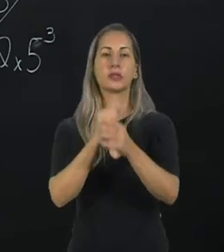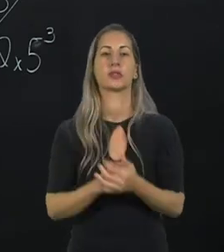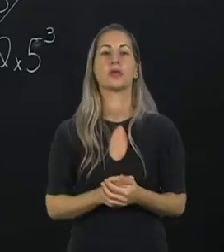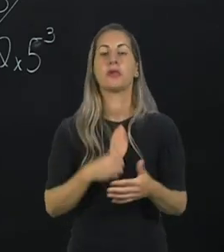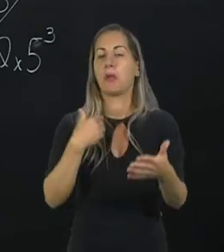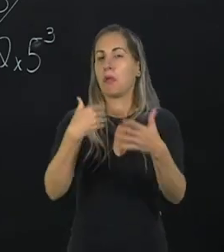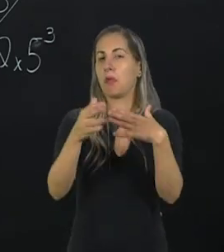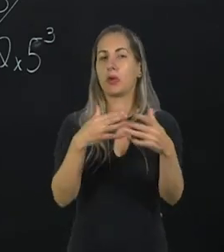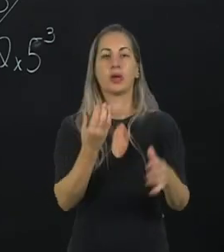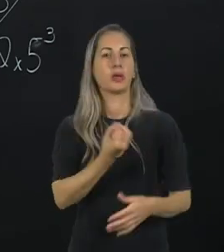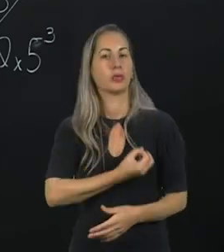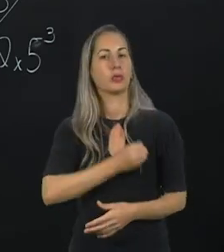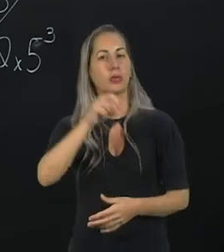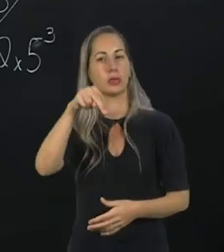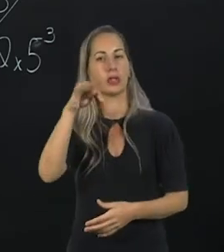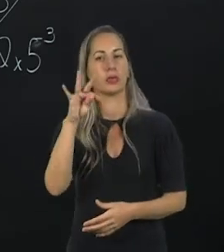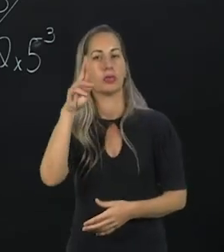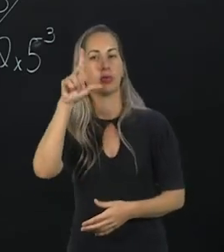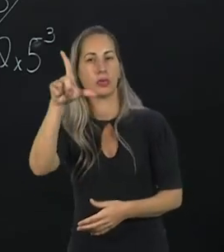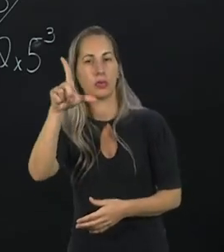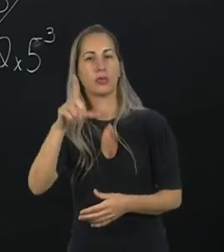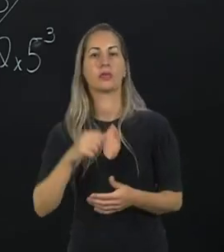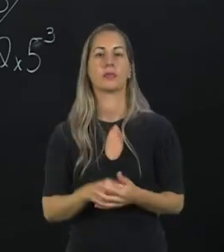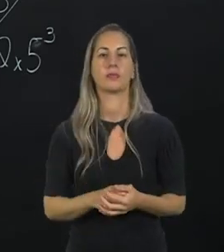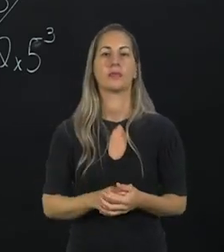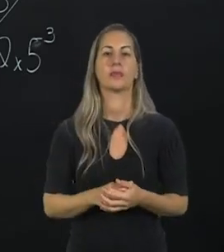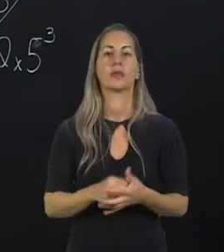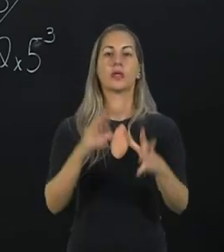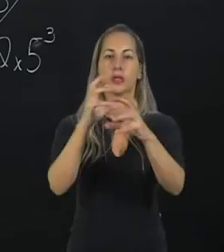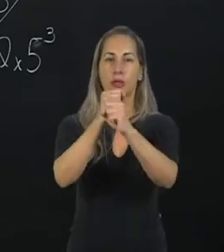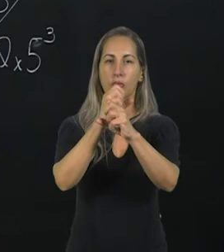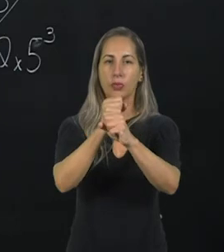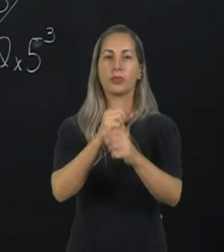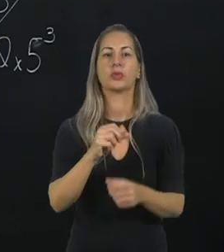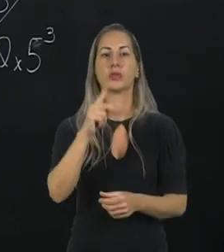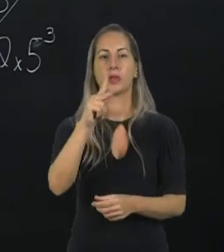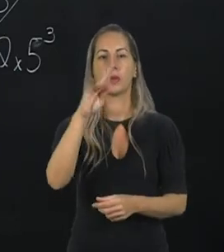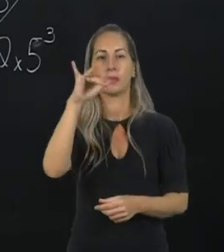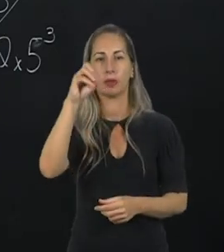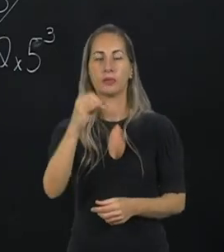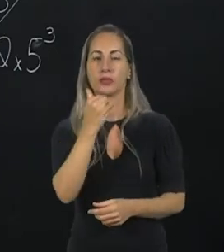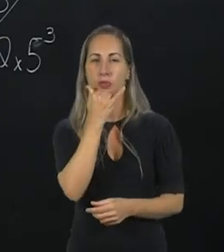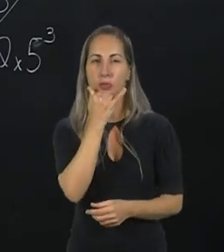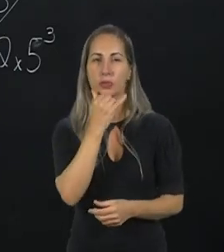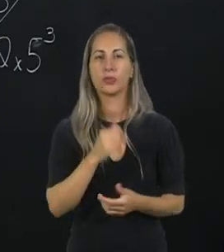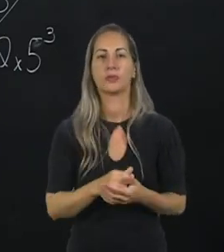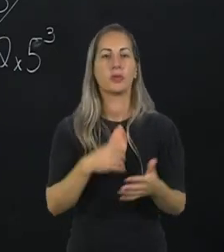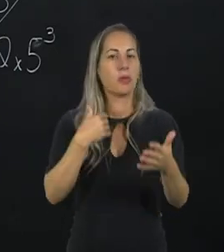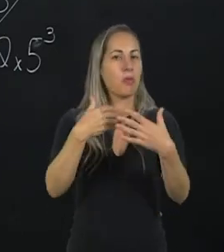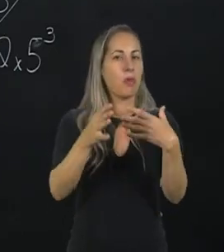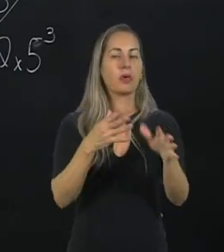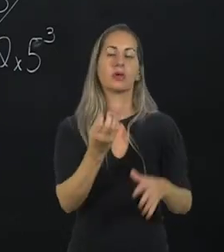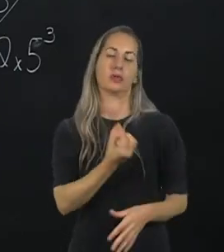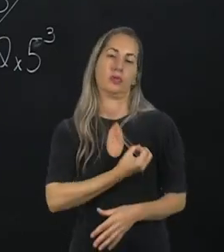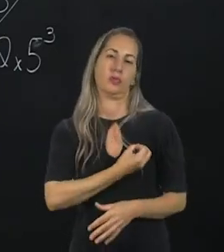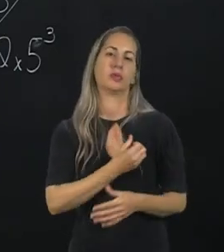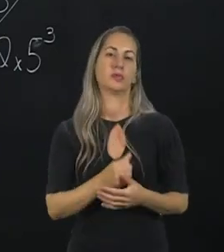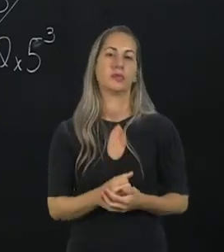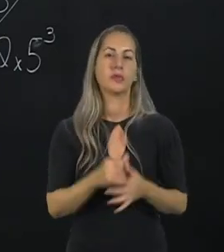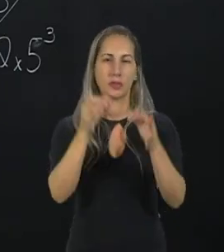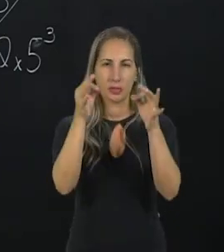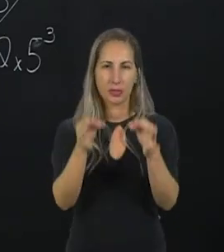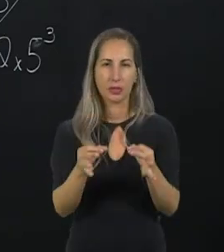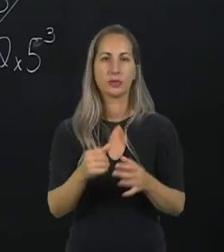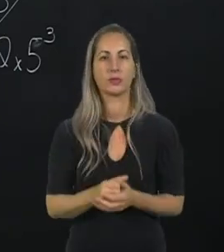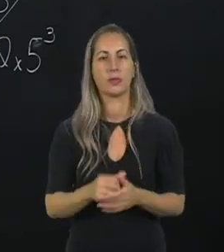de qualquer número natural, a decomposição em números primos, tá? Desculpa, de qualquer número natural,